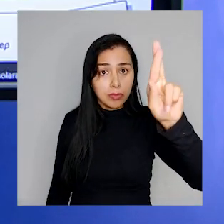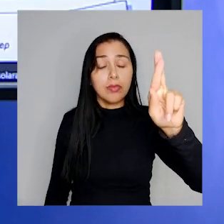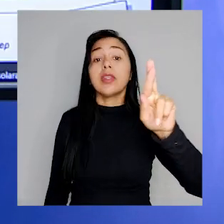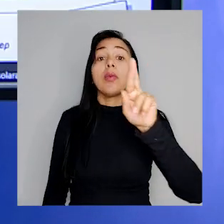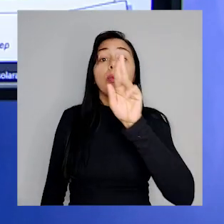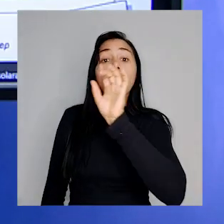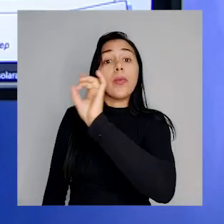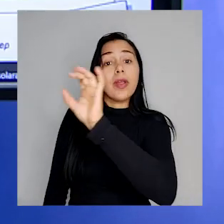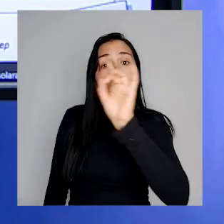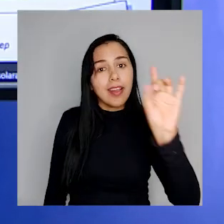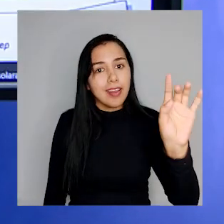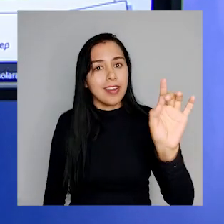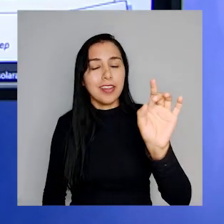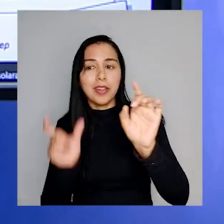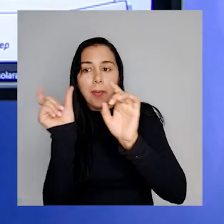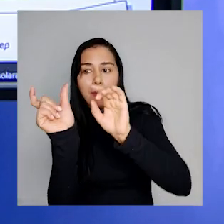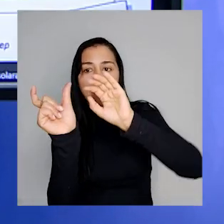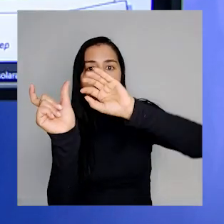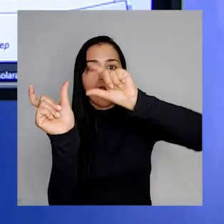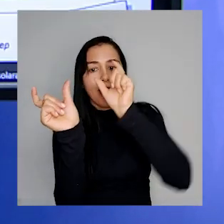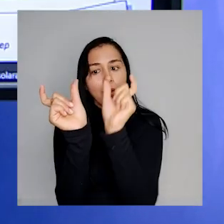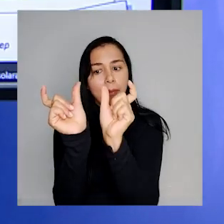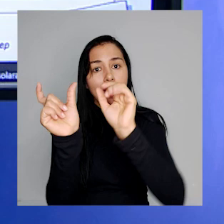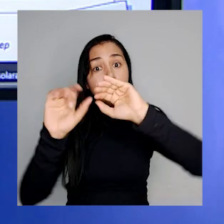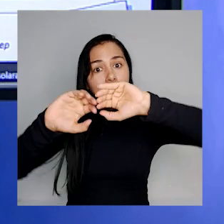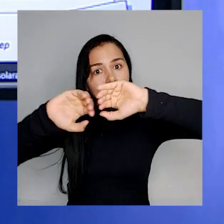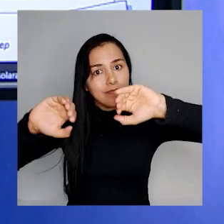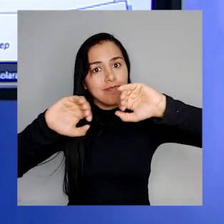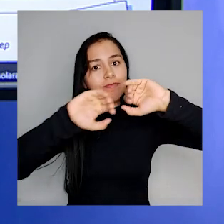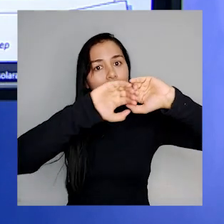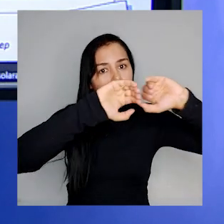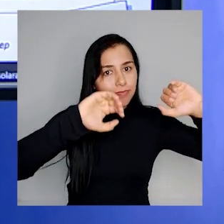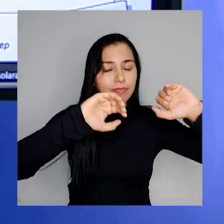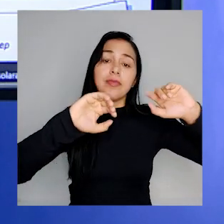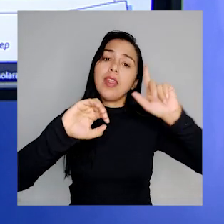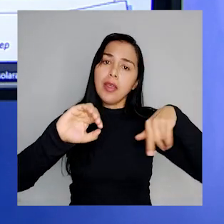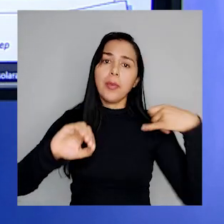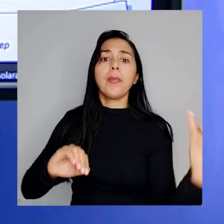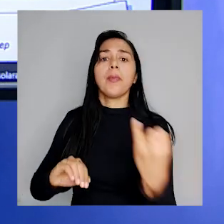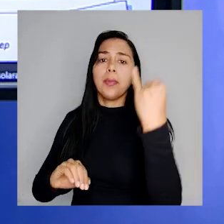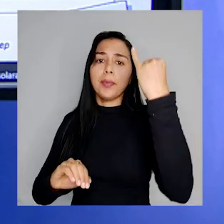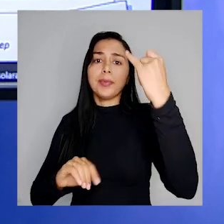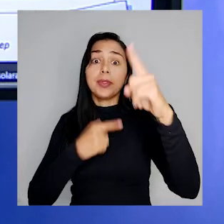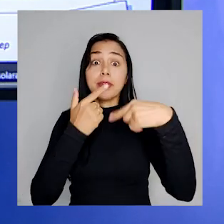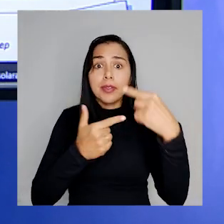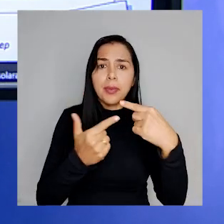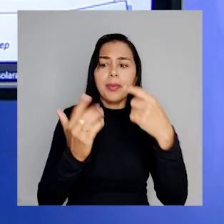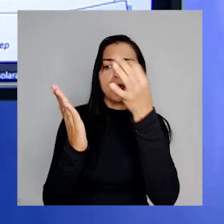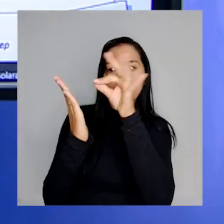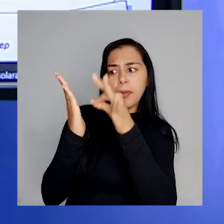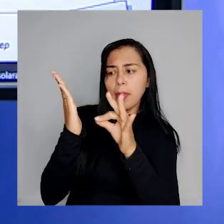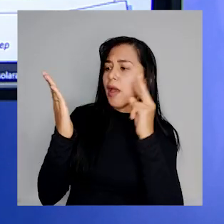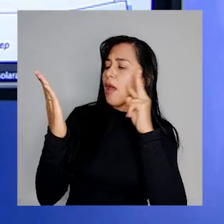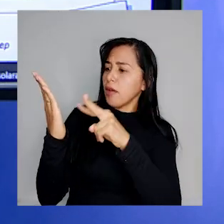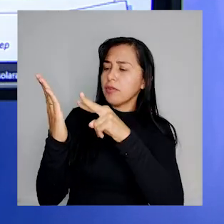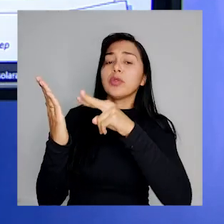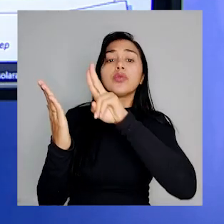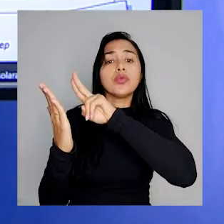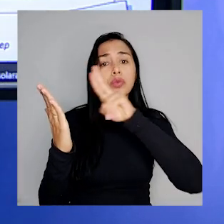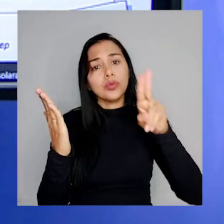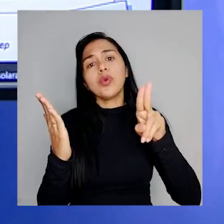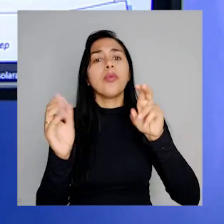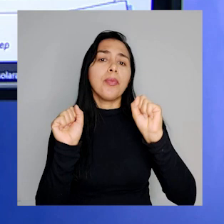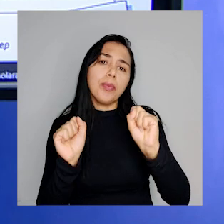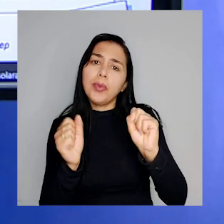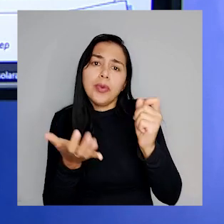parte do nome, né? Não podemos deixar tudo junto, porque para fins de correção, quando sair os resultados, possa ser que seu nome venha